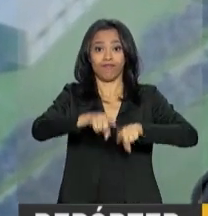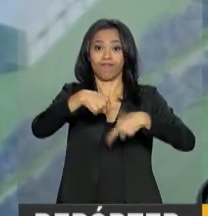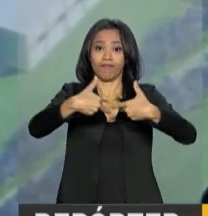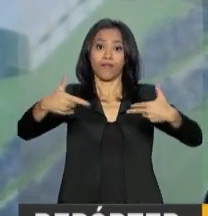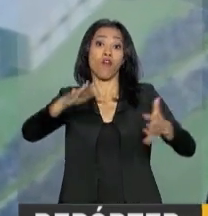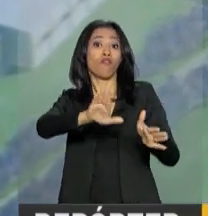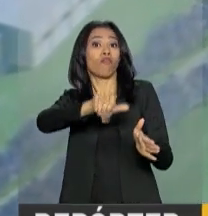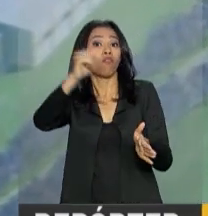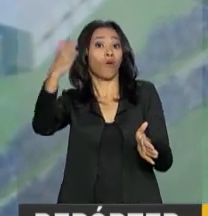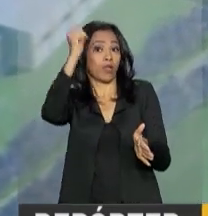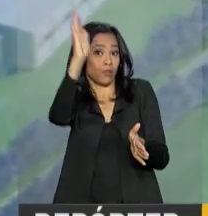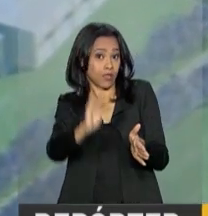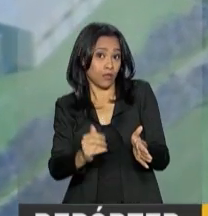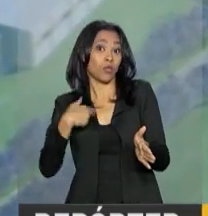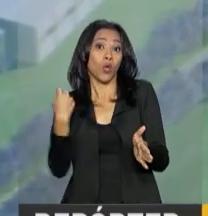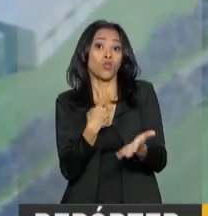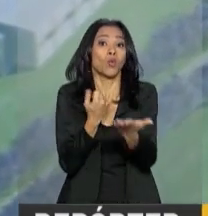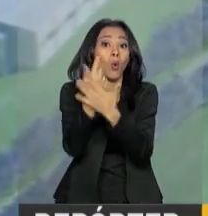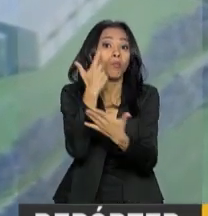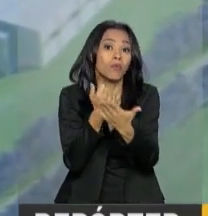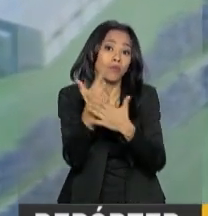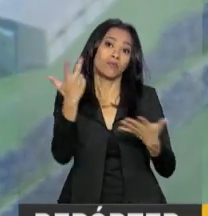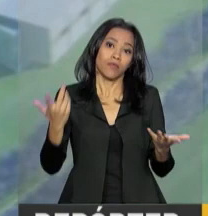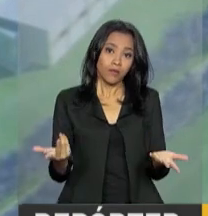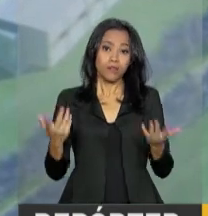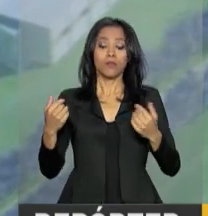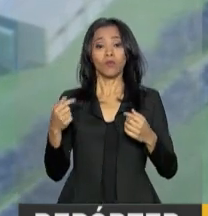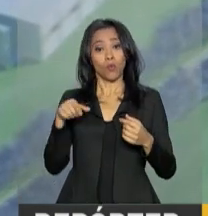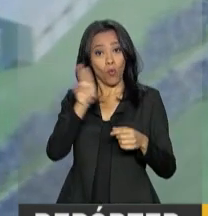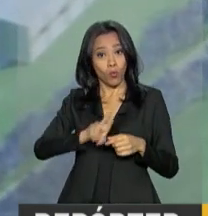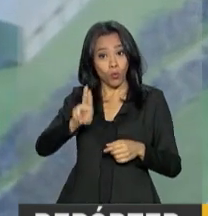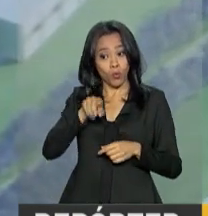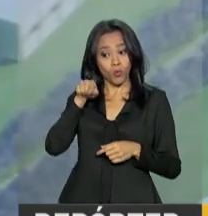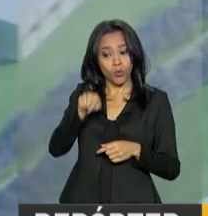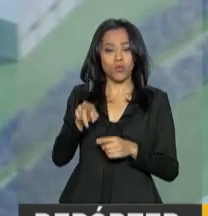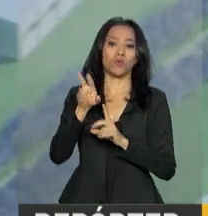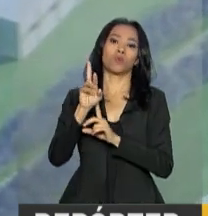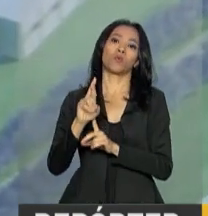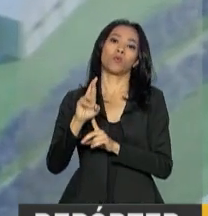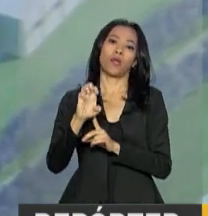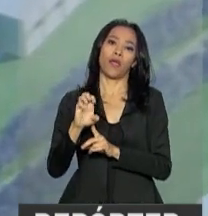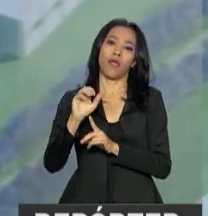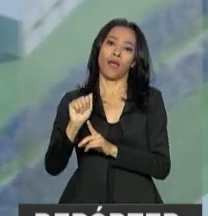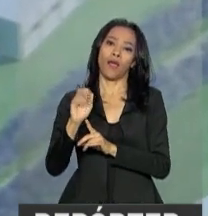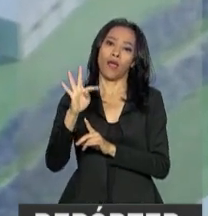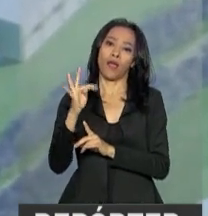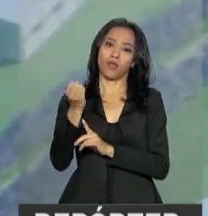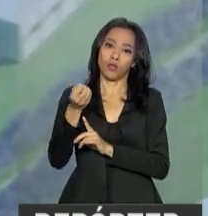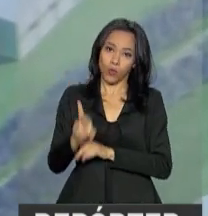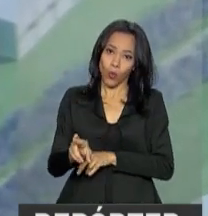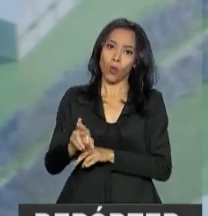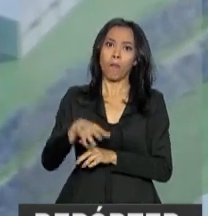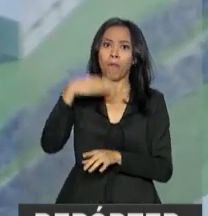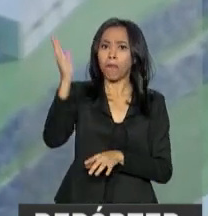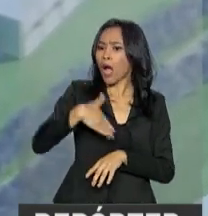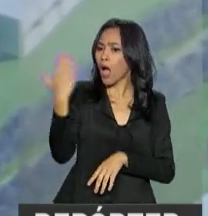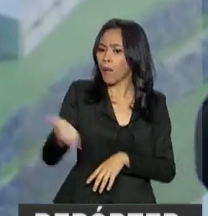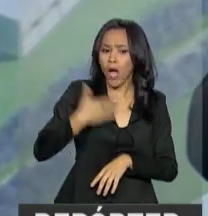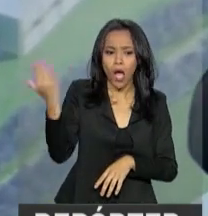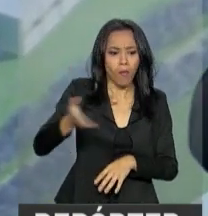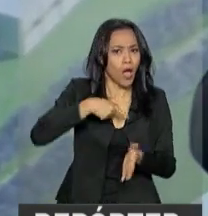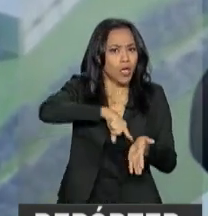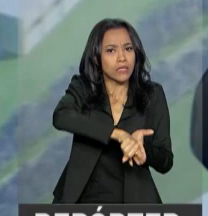a partir do funcionamento do reator poderemos aumentar o número de exames e tratamentos no brasil